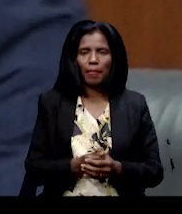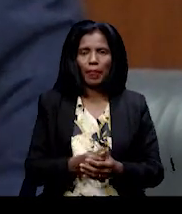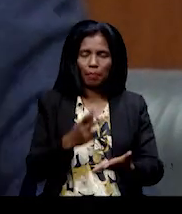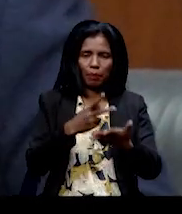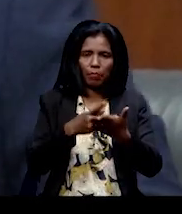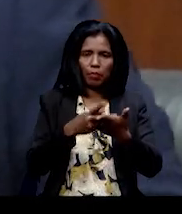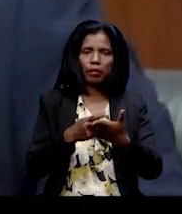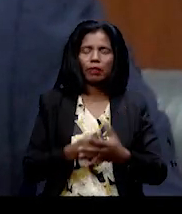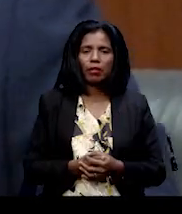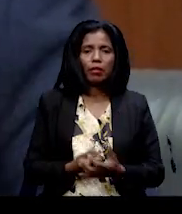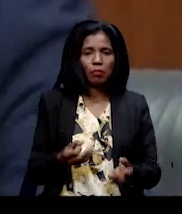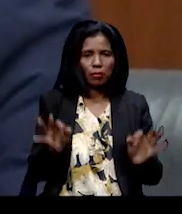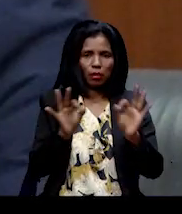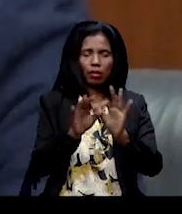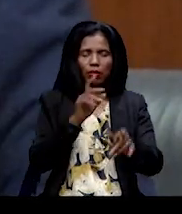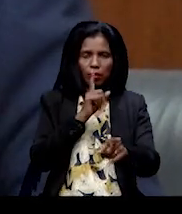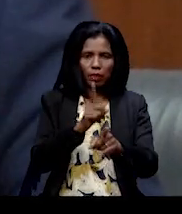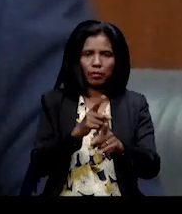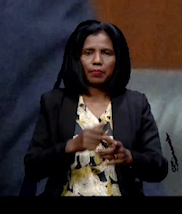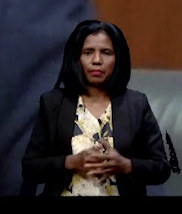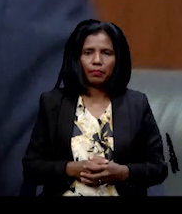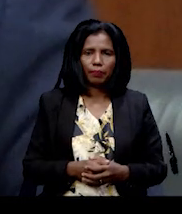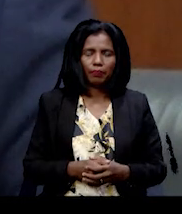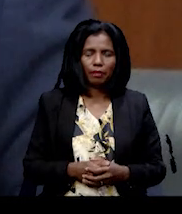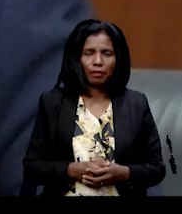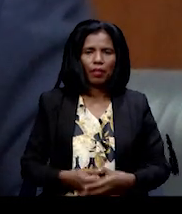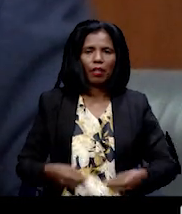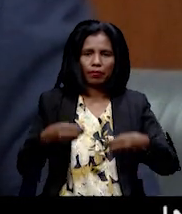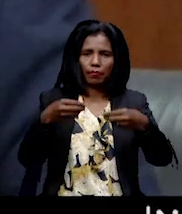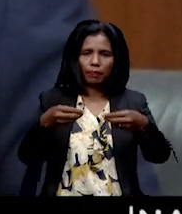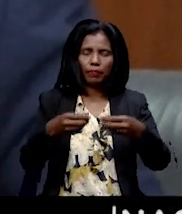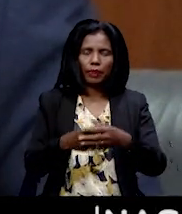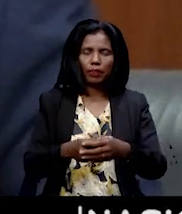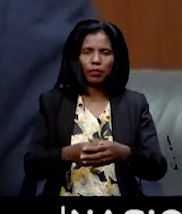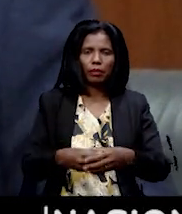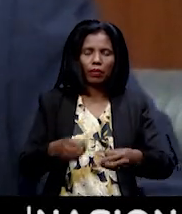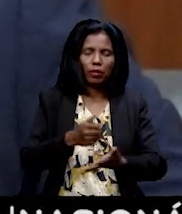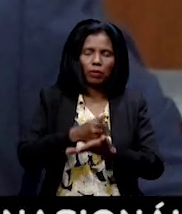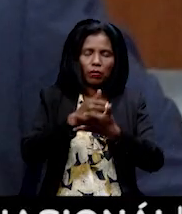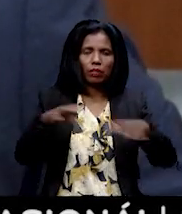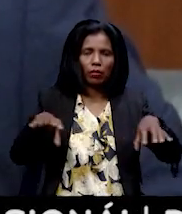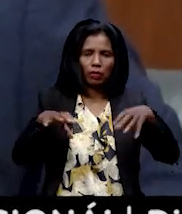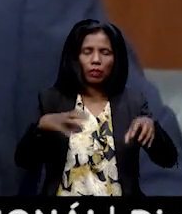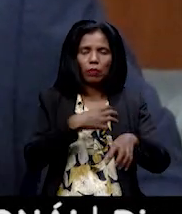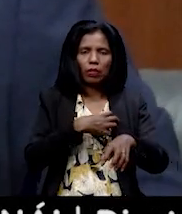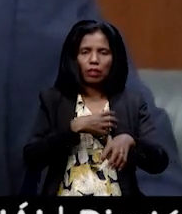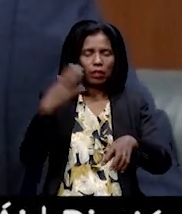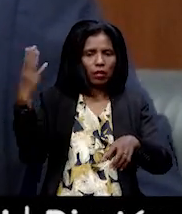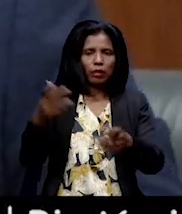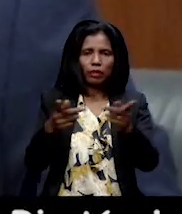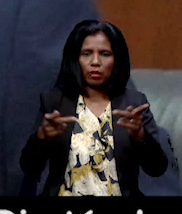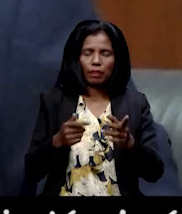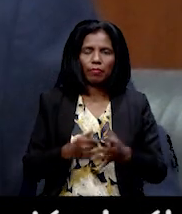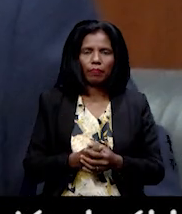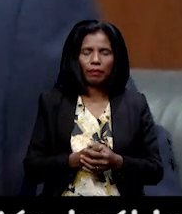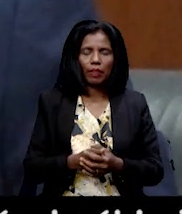serne importante los par bele operasionaliza servisu Pentel yang hatren. Parlamento Nacional MOS